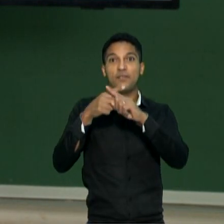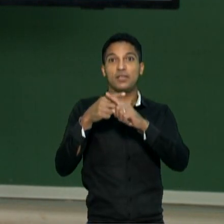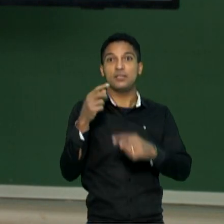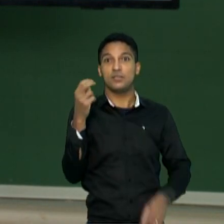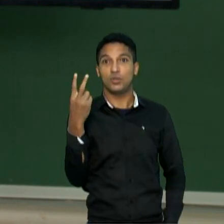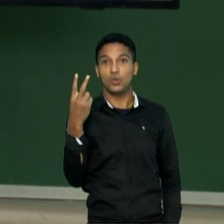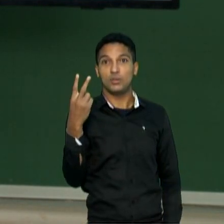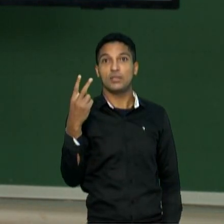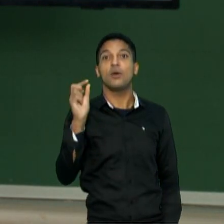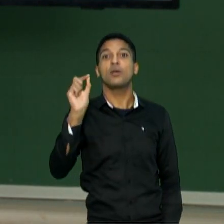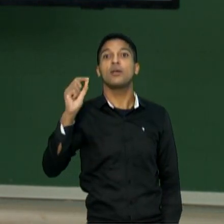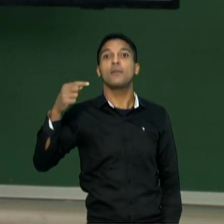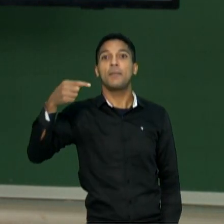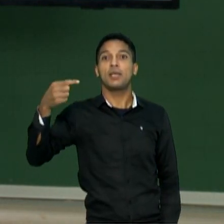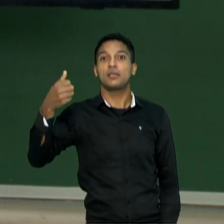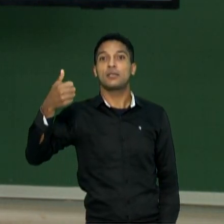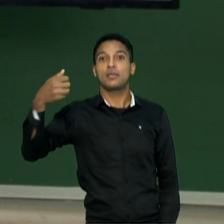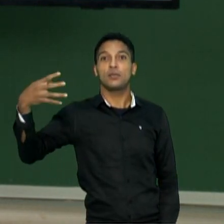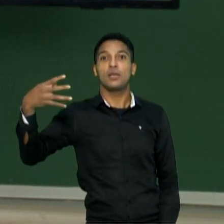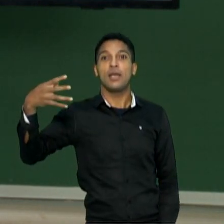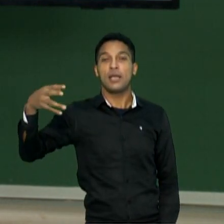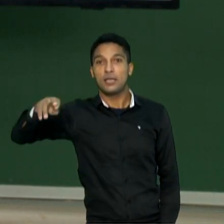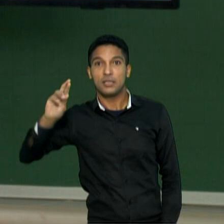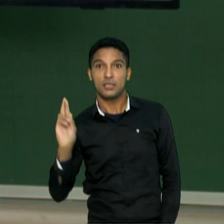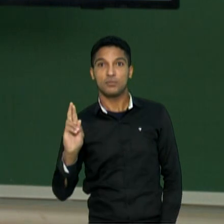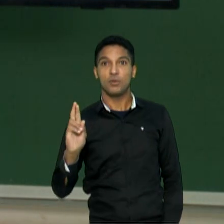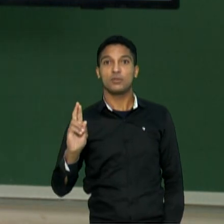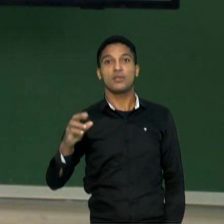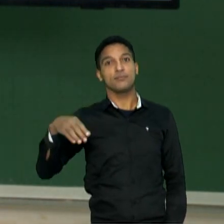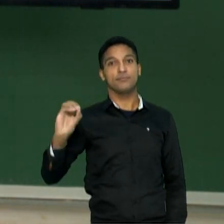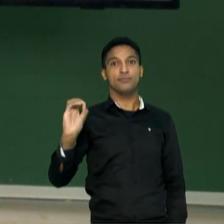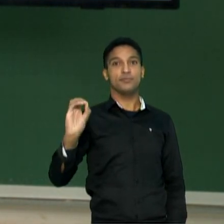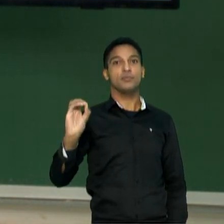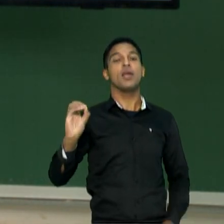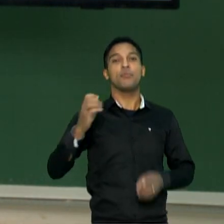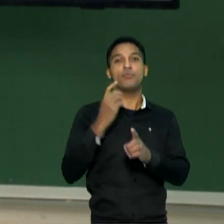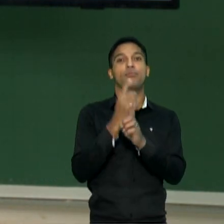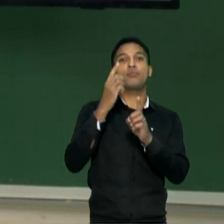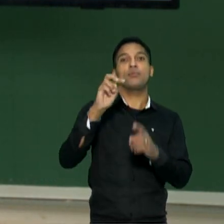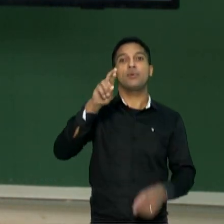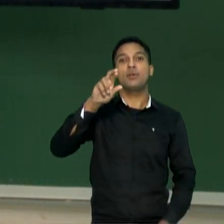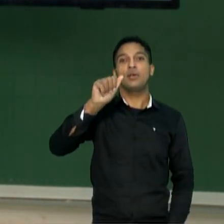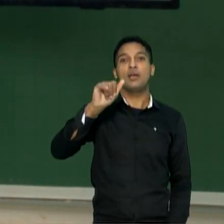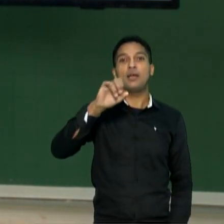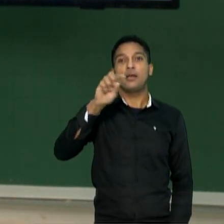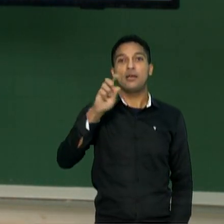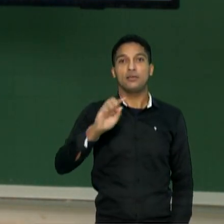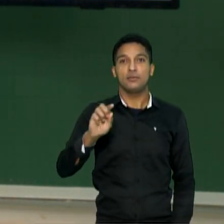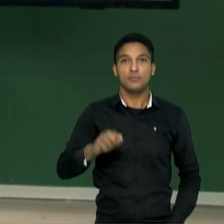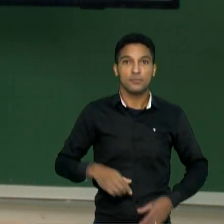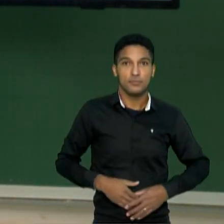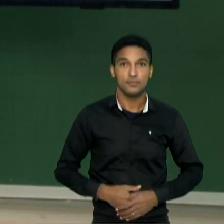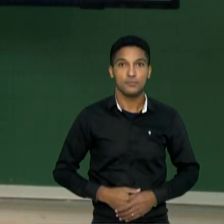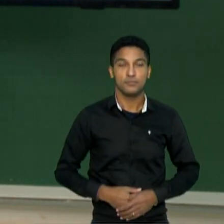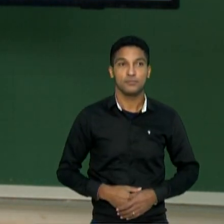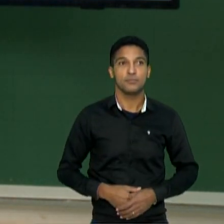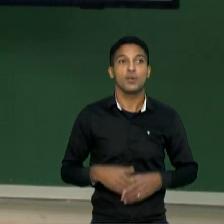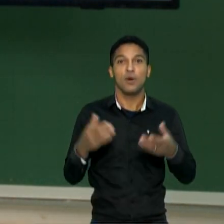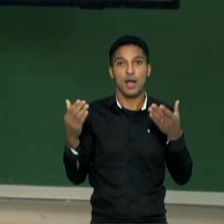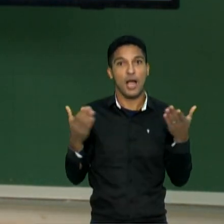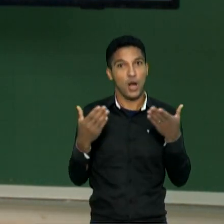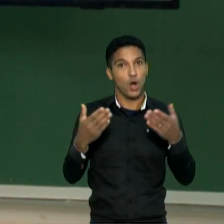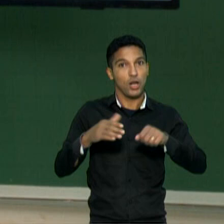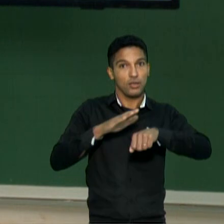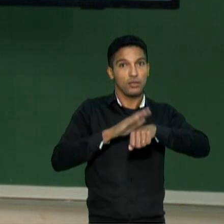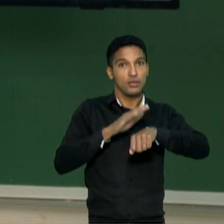zero, ok? Então, encontramos a raiz. Então, nesse momento, a gente vai dar uma pausa para